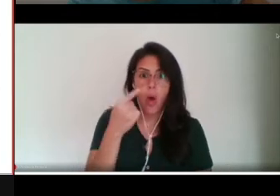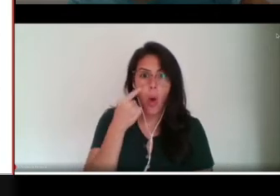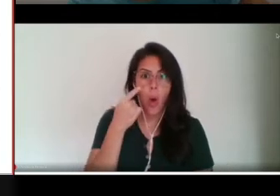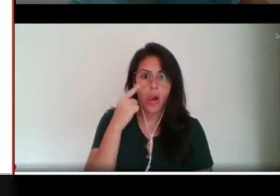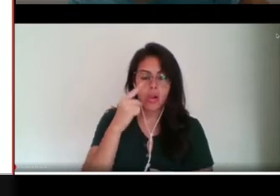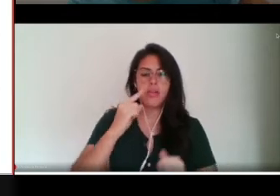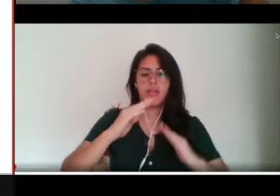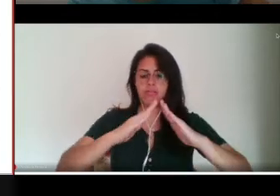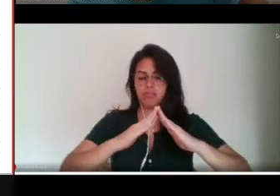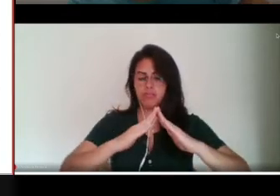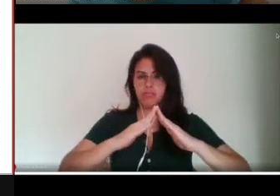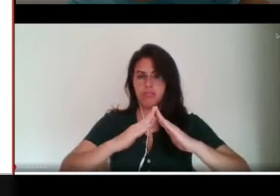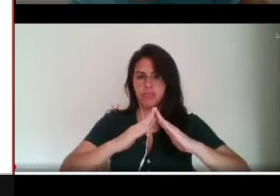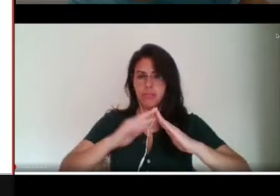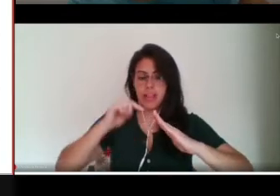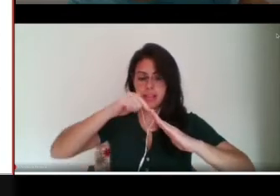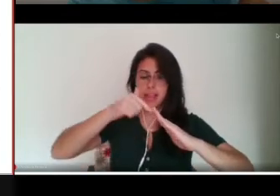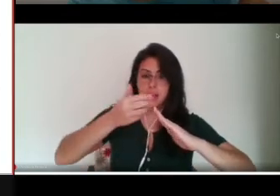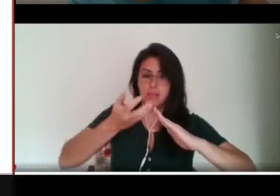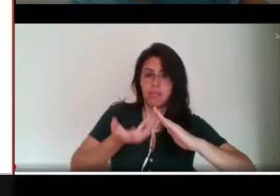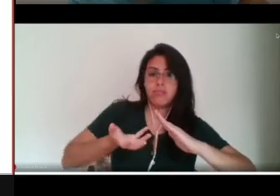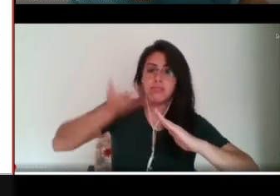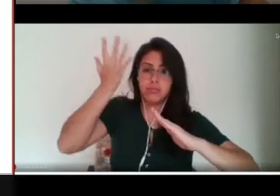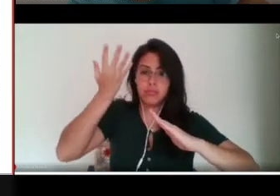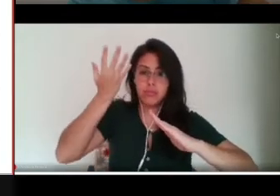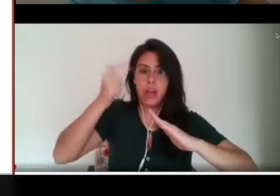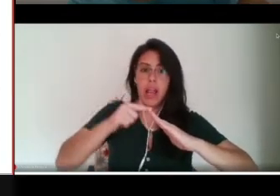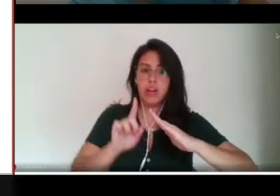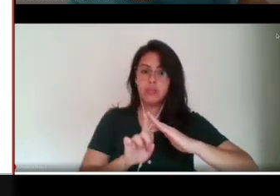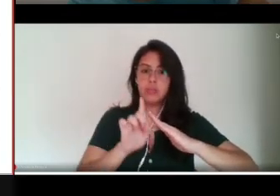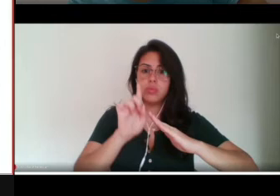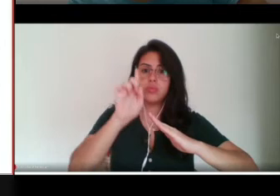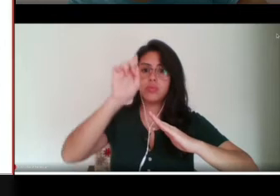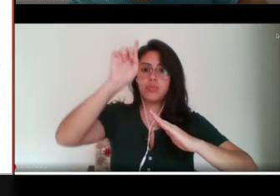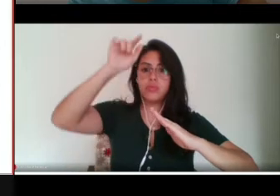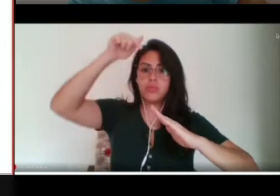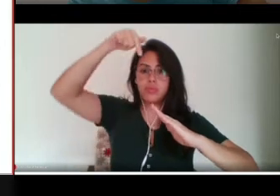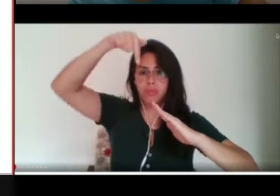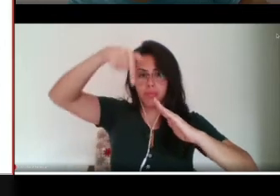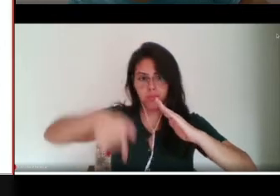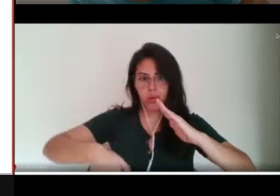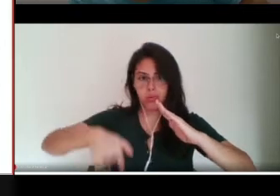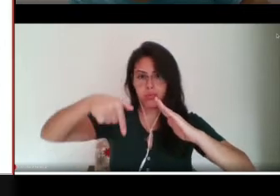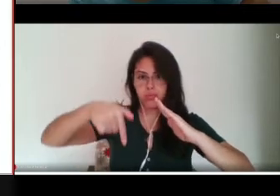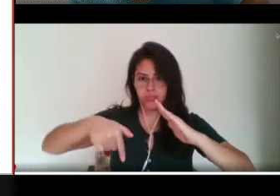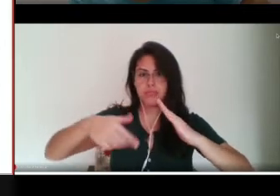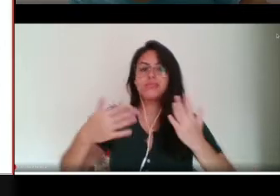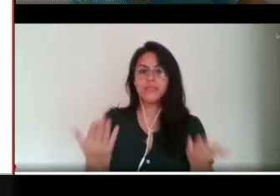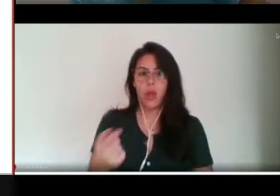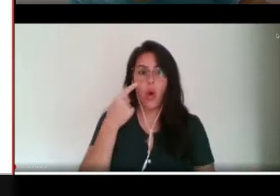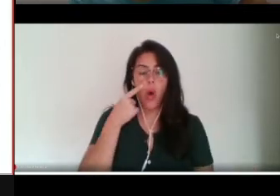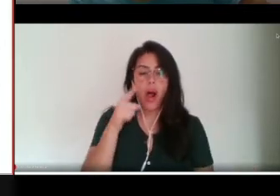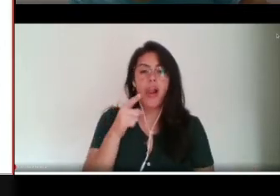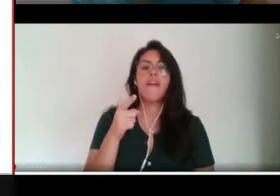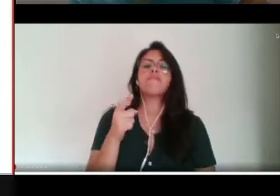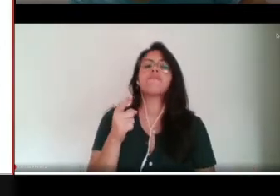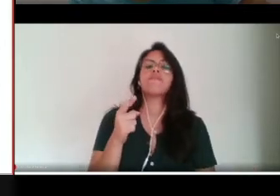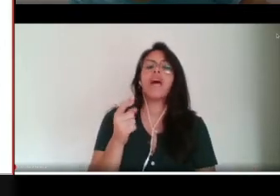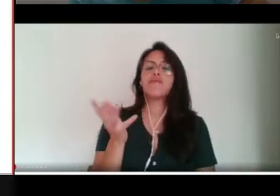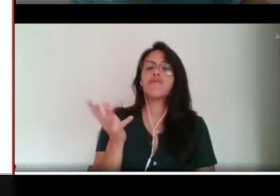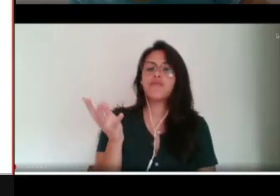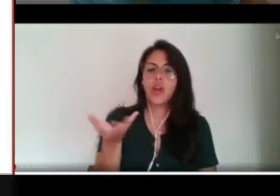desce. A velocidade inicial, V0, dela é essa aqui, e a